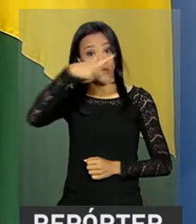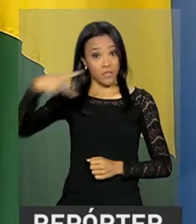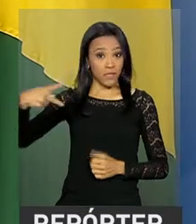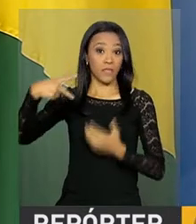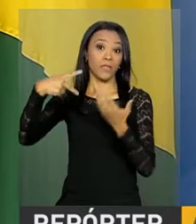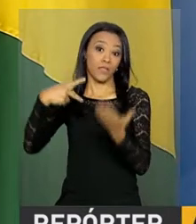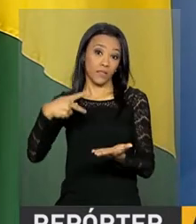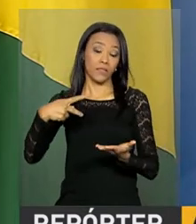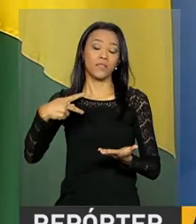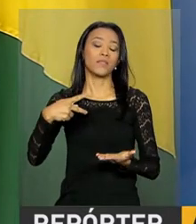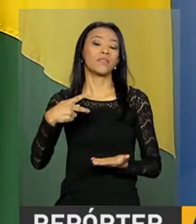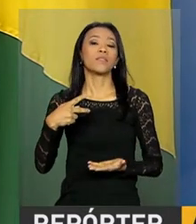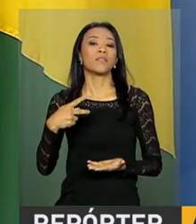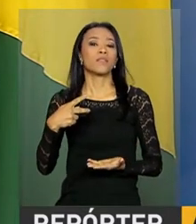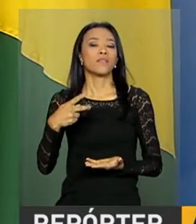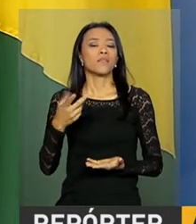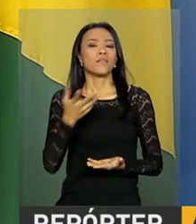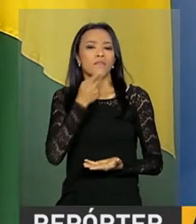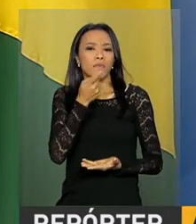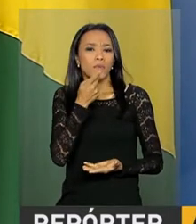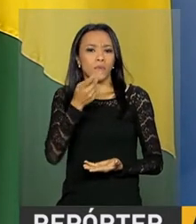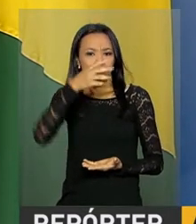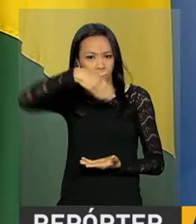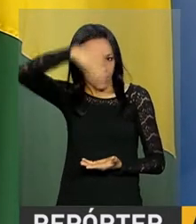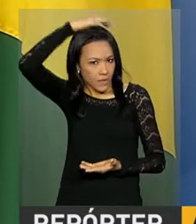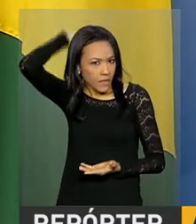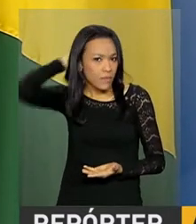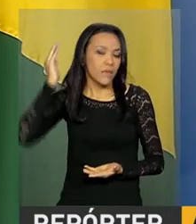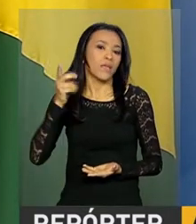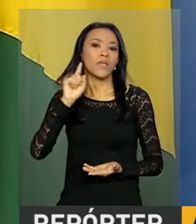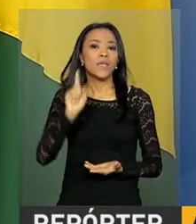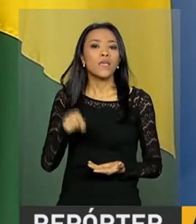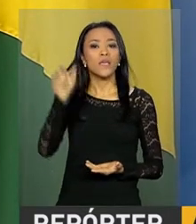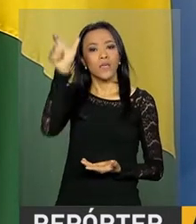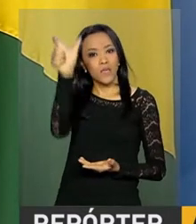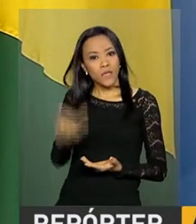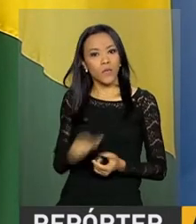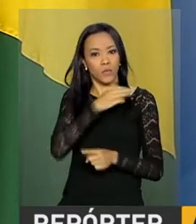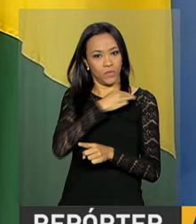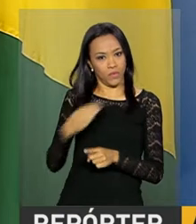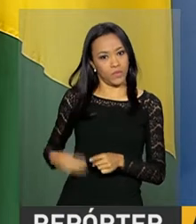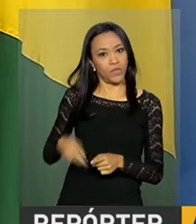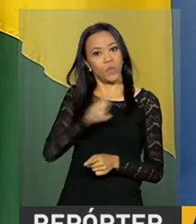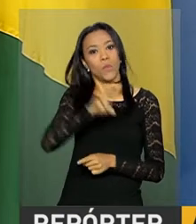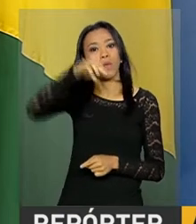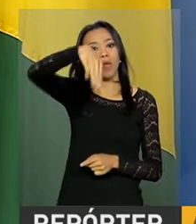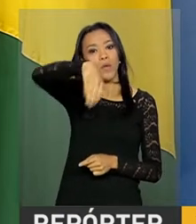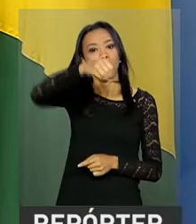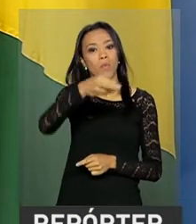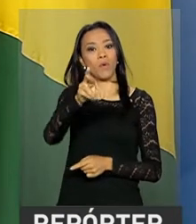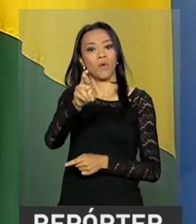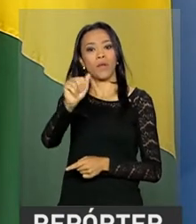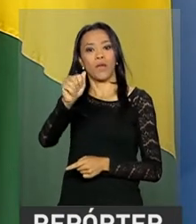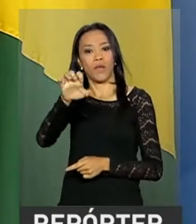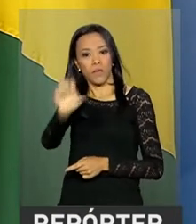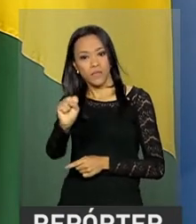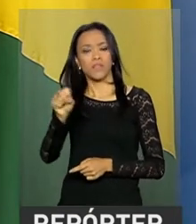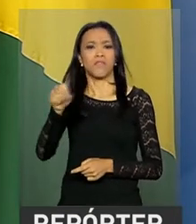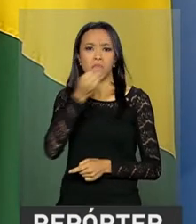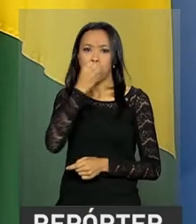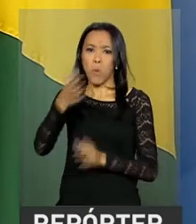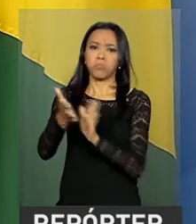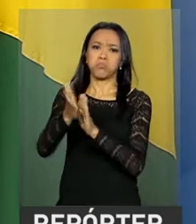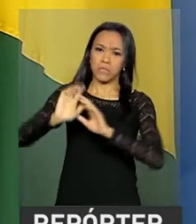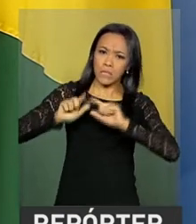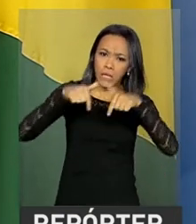reitera sua convicção de que o doutor alexandre de moraes prestar a contribuição relevante à realização